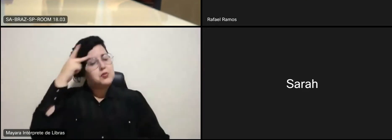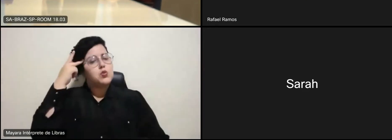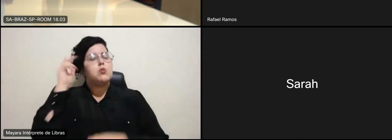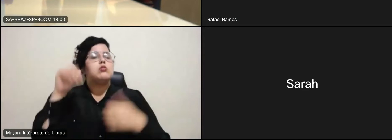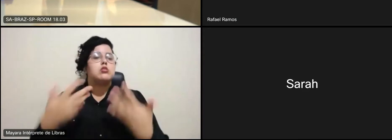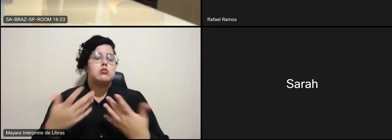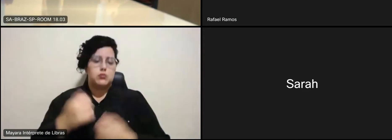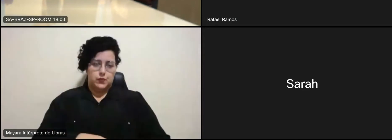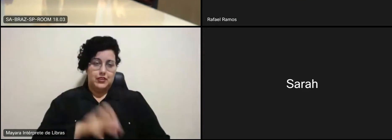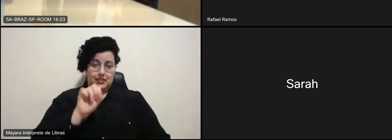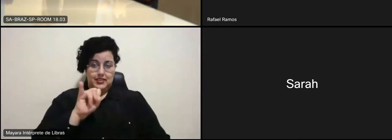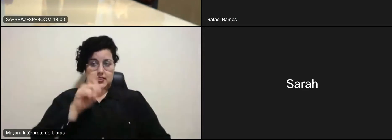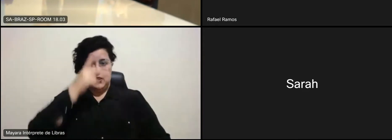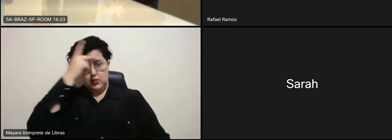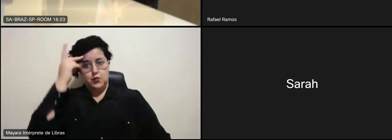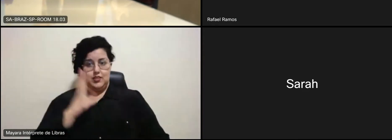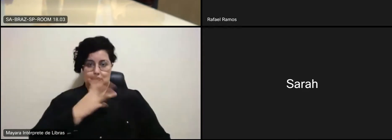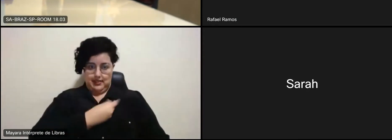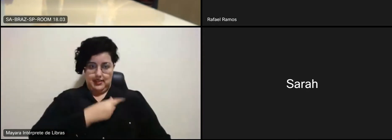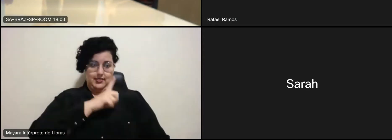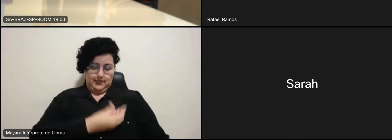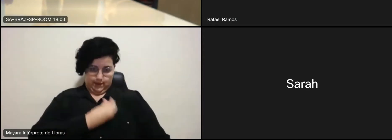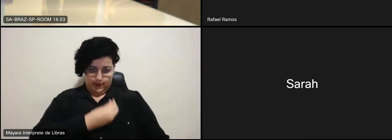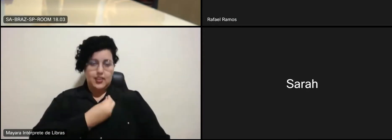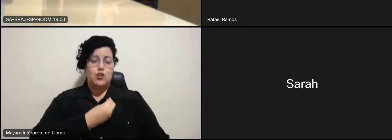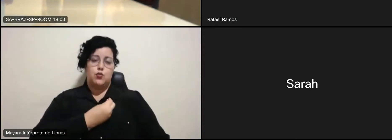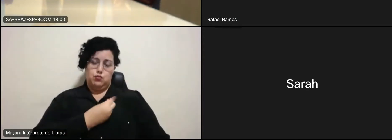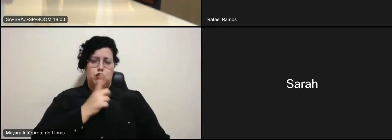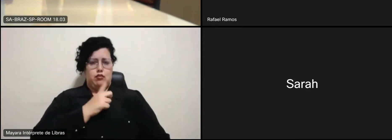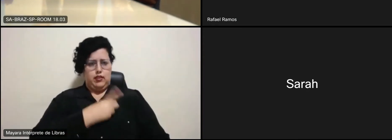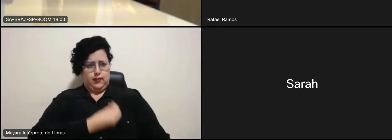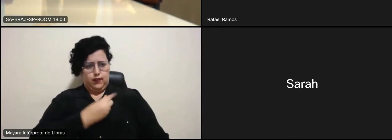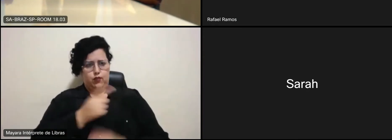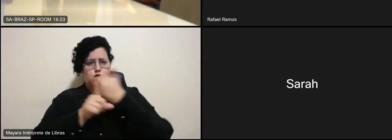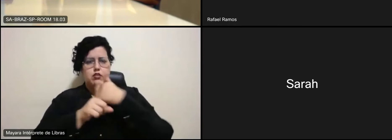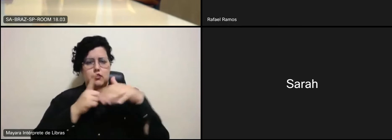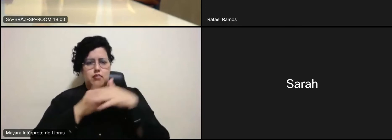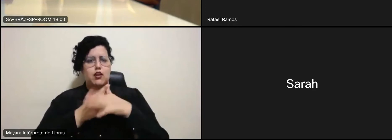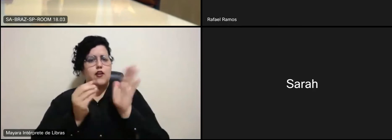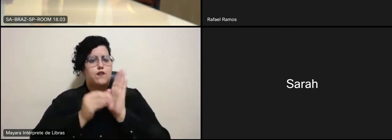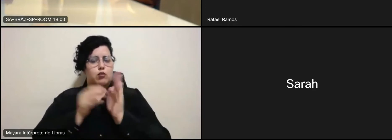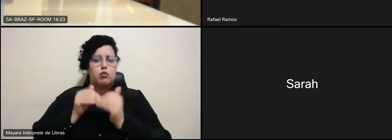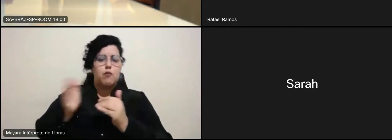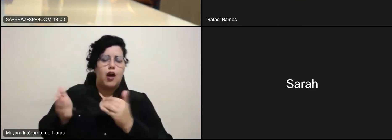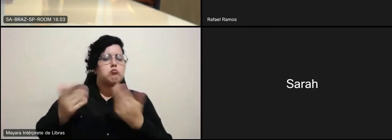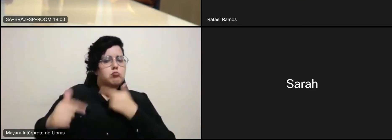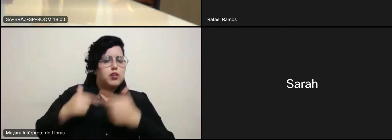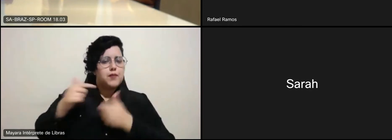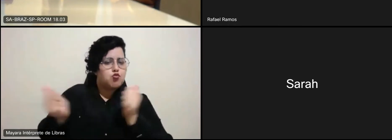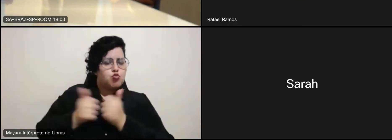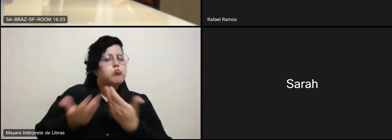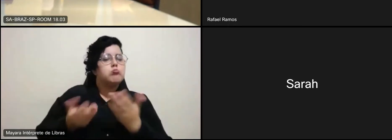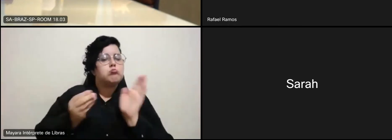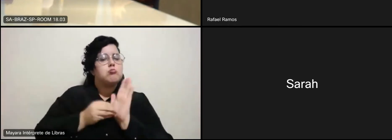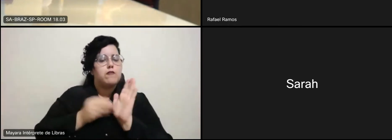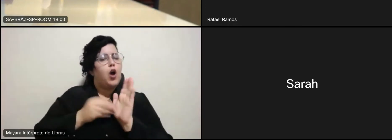se as pessoas trans existem no país, se existem na sociedade, por que que elas não existem do meu lado, trabalhando comigo?